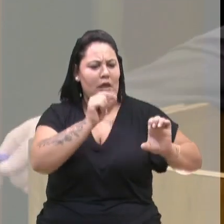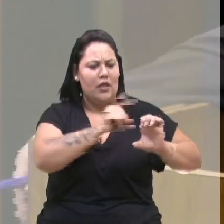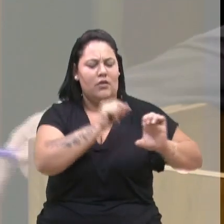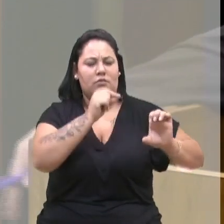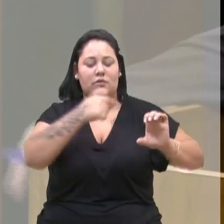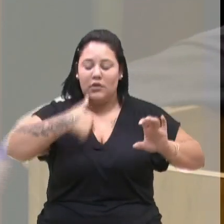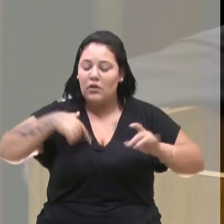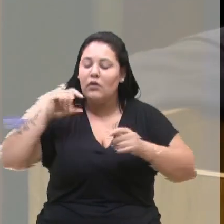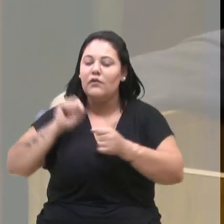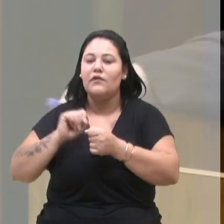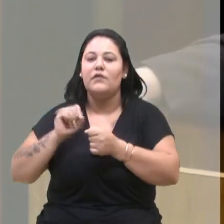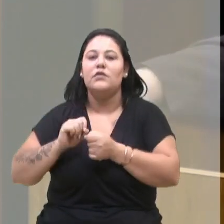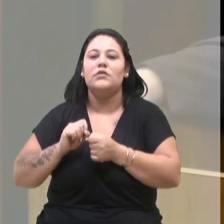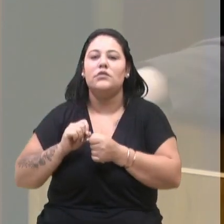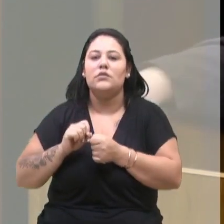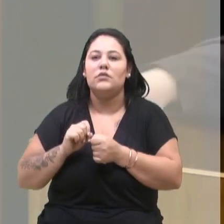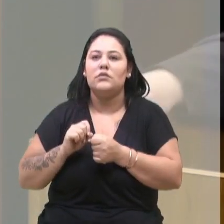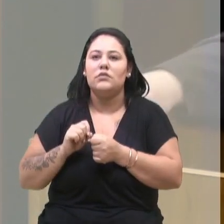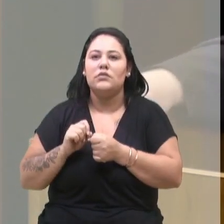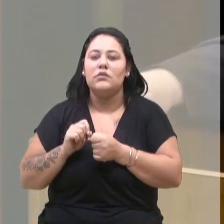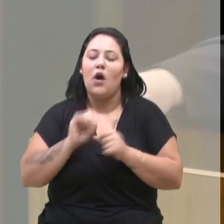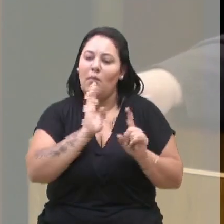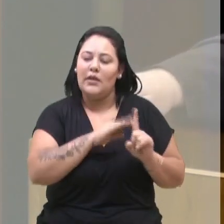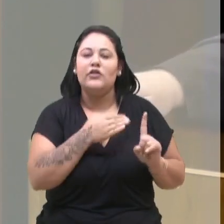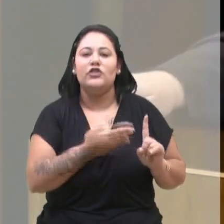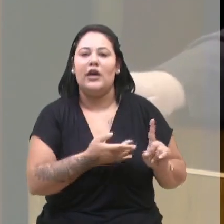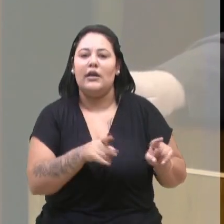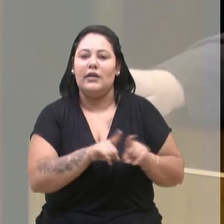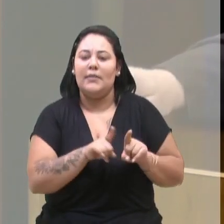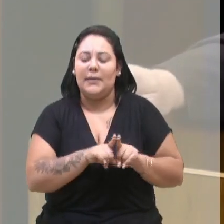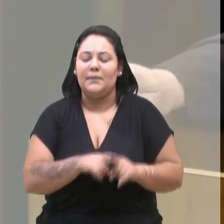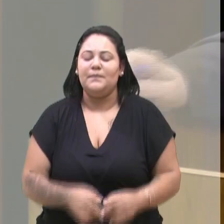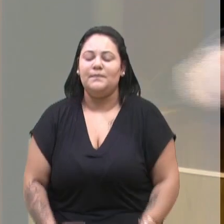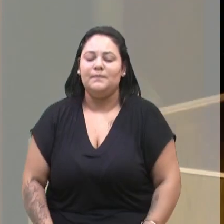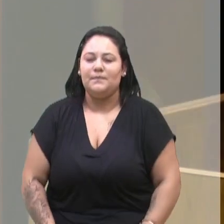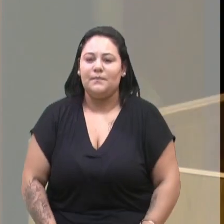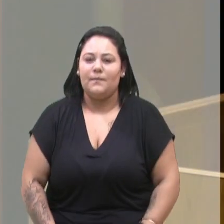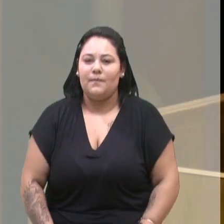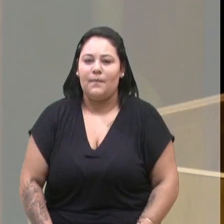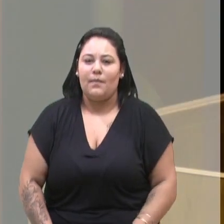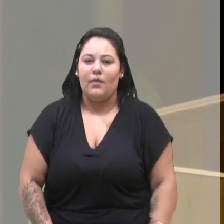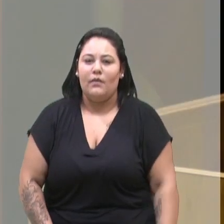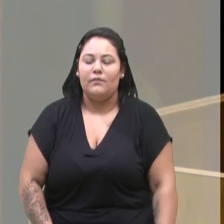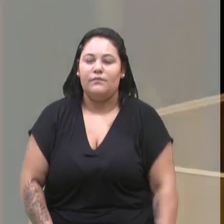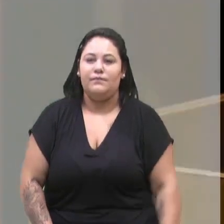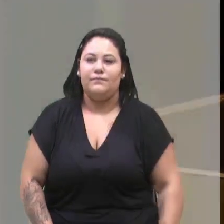questão de prestigiar também a Microempa.